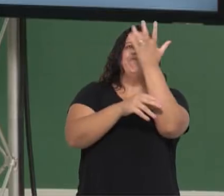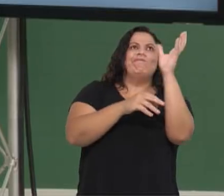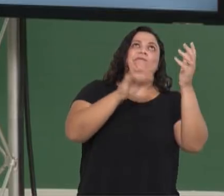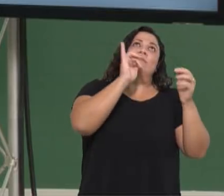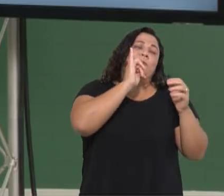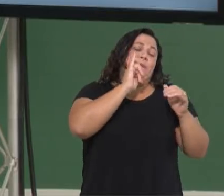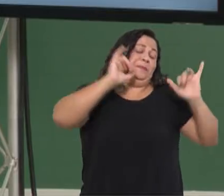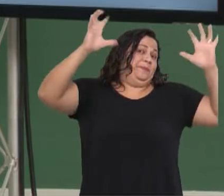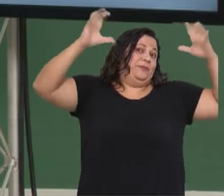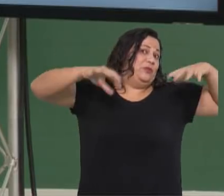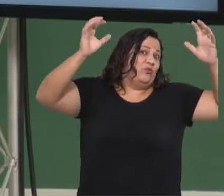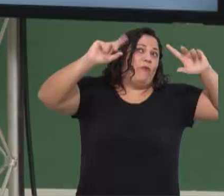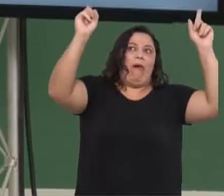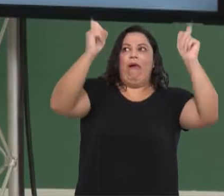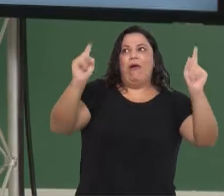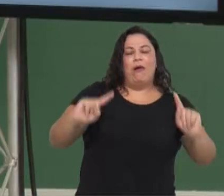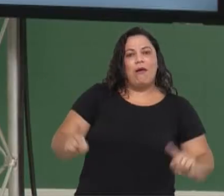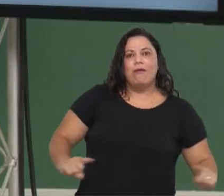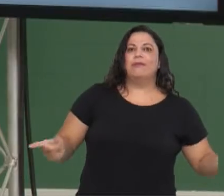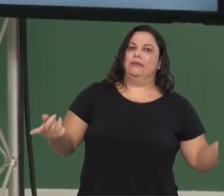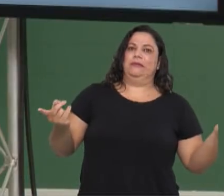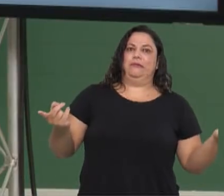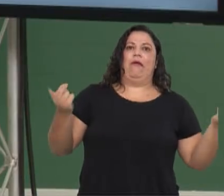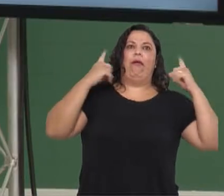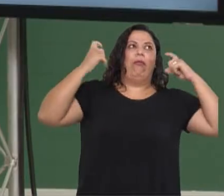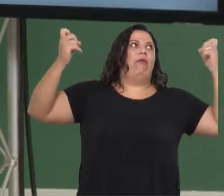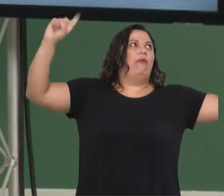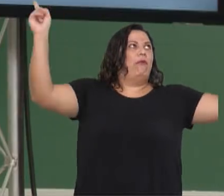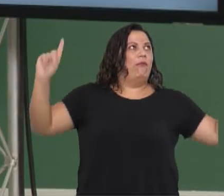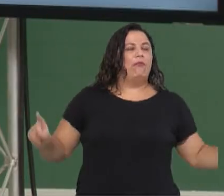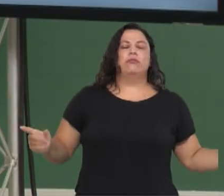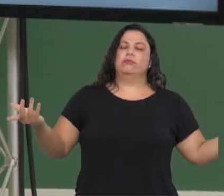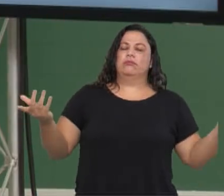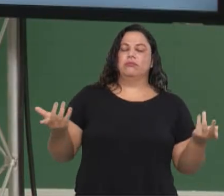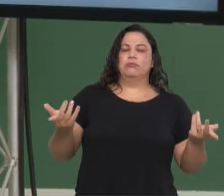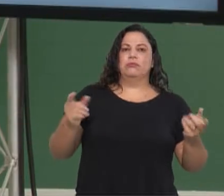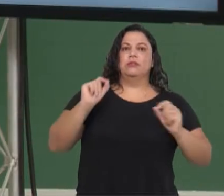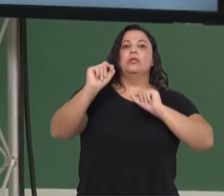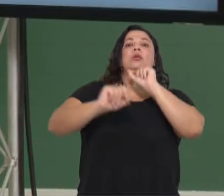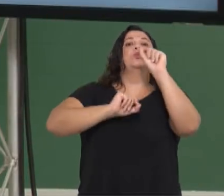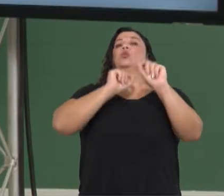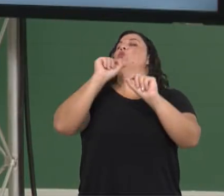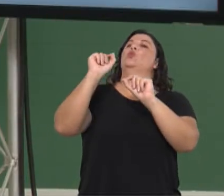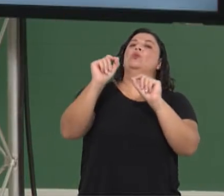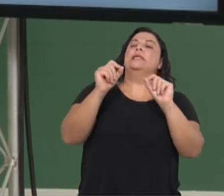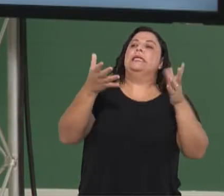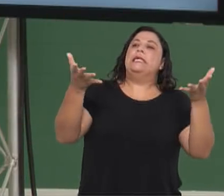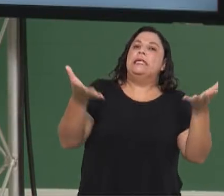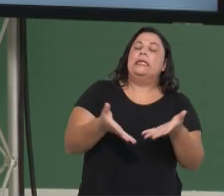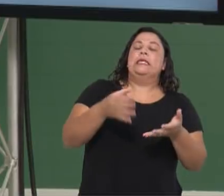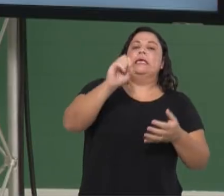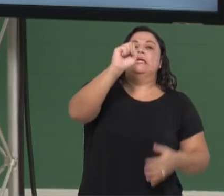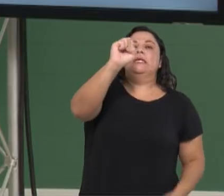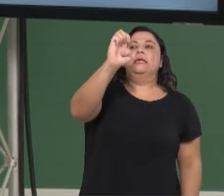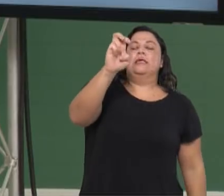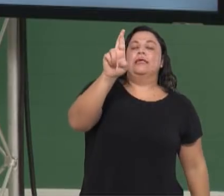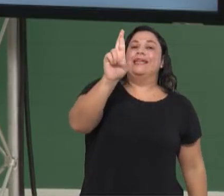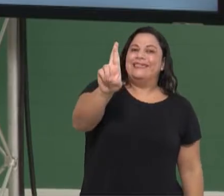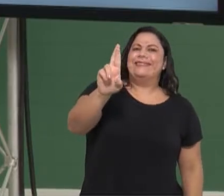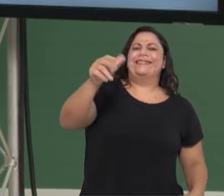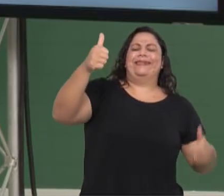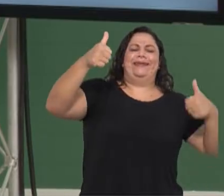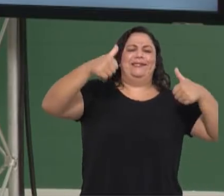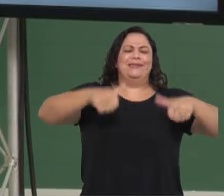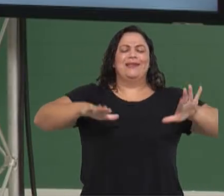relampejar, trovejar. E ele indica o estado seu, tá? O ser, o estar, o ficar,